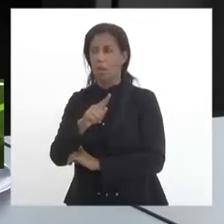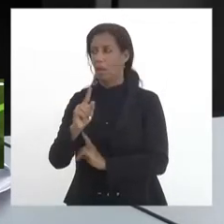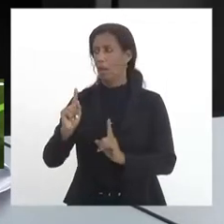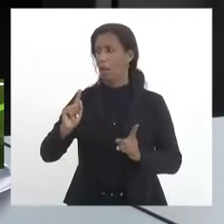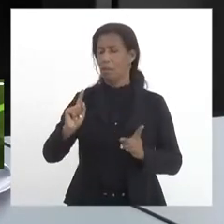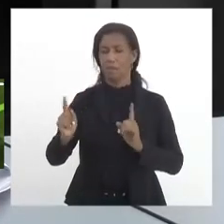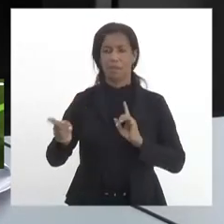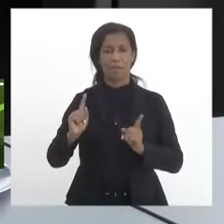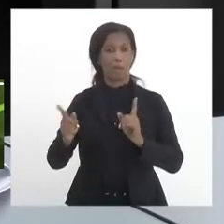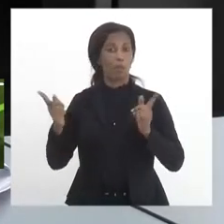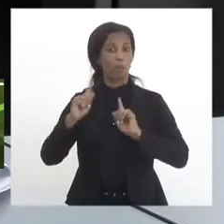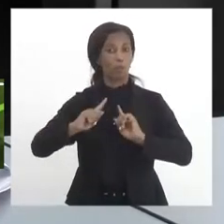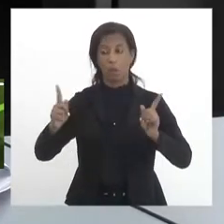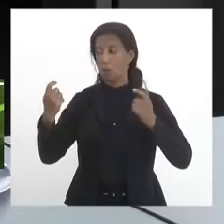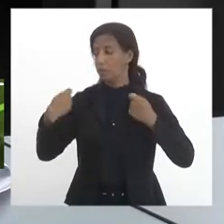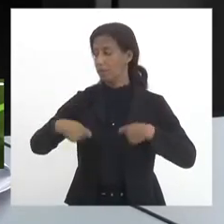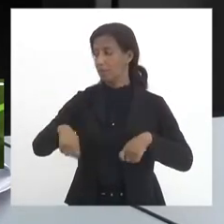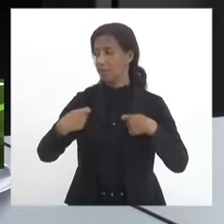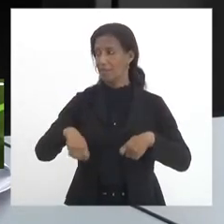não necessariamente